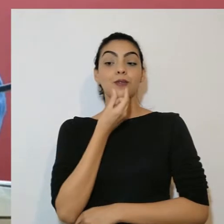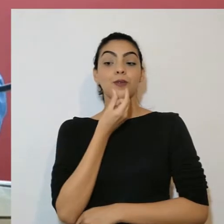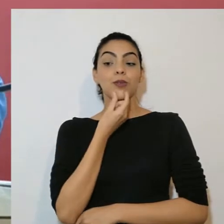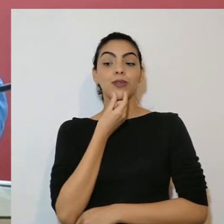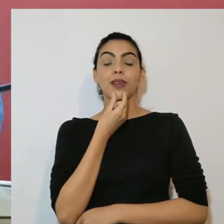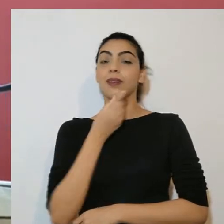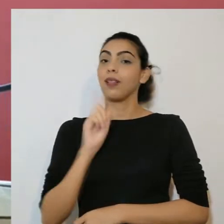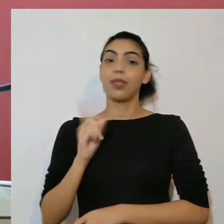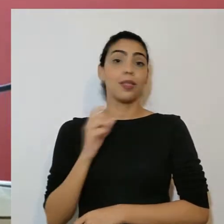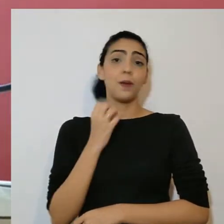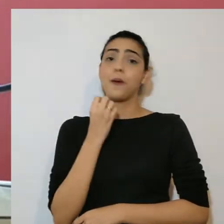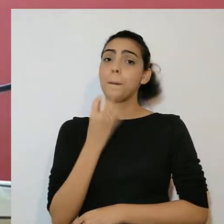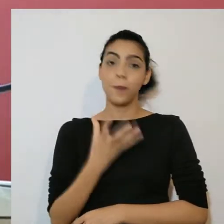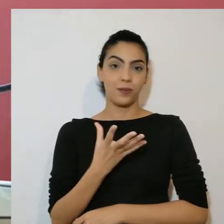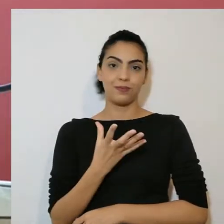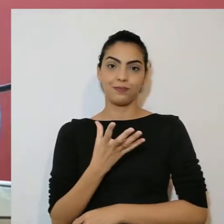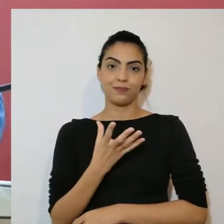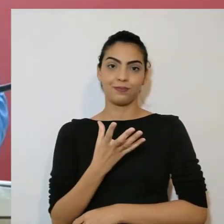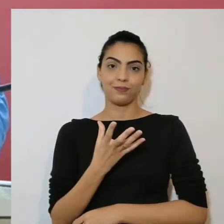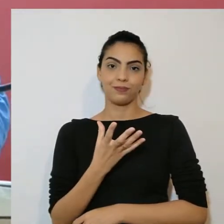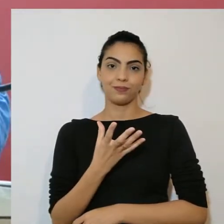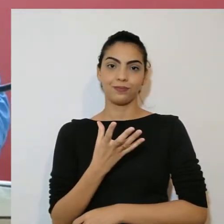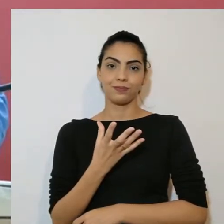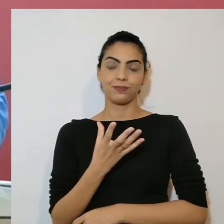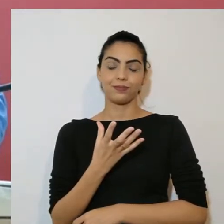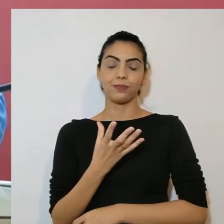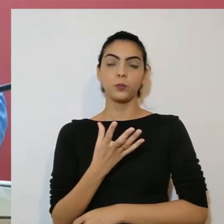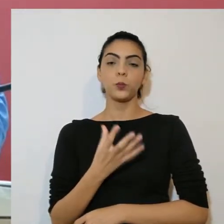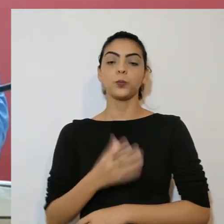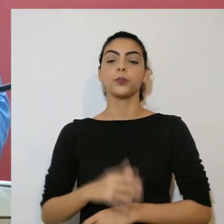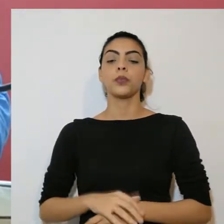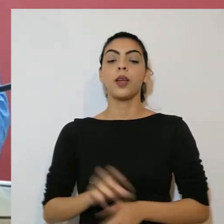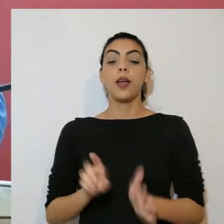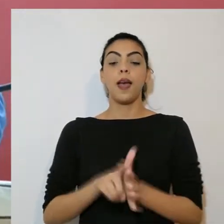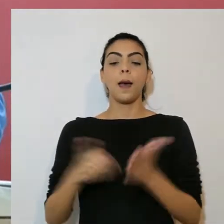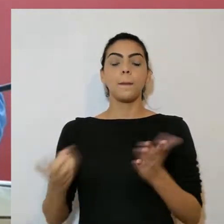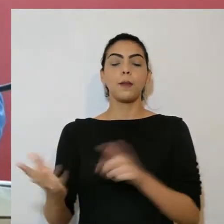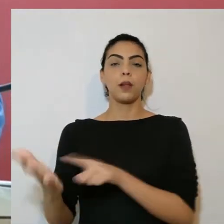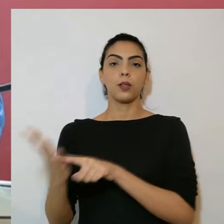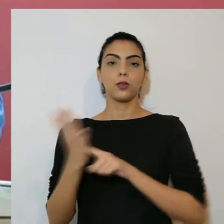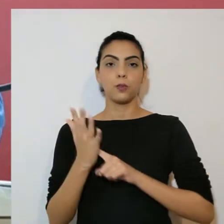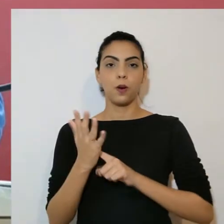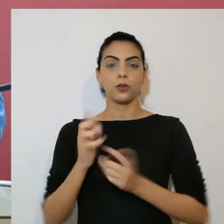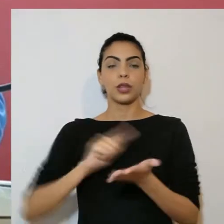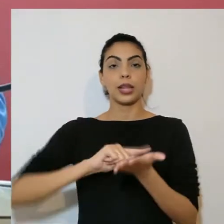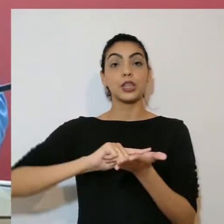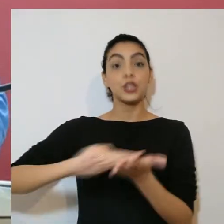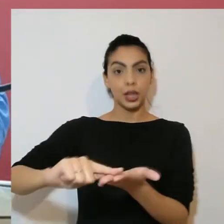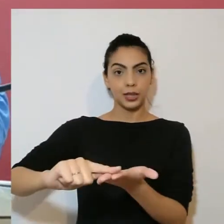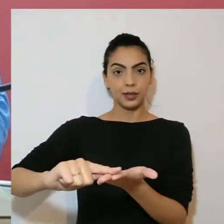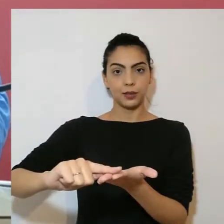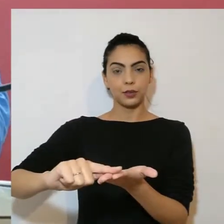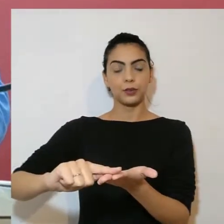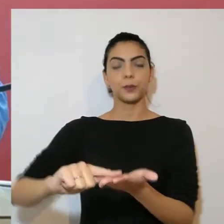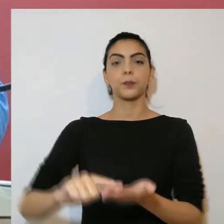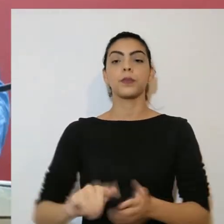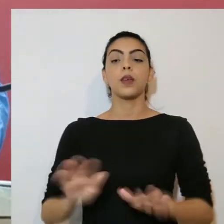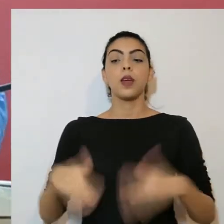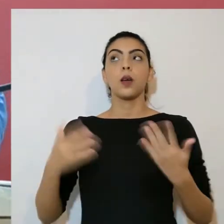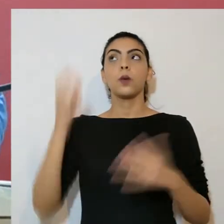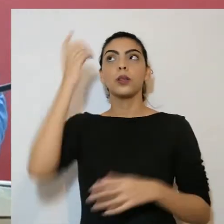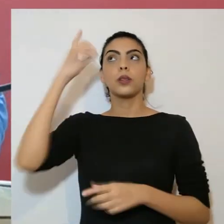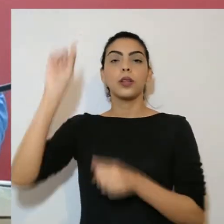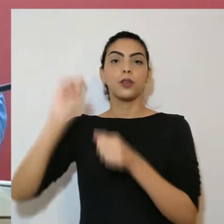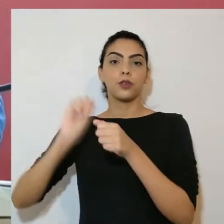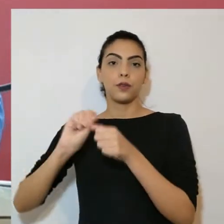solteiro não é vantajoso. A Bíblia nos mostra no livro de Gênesis que quando Deus